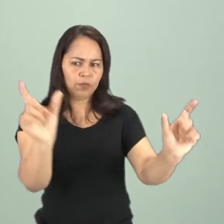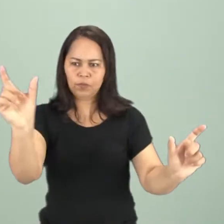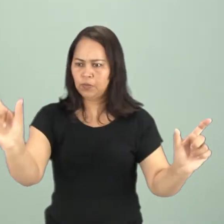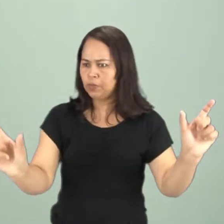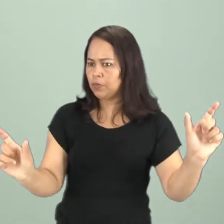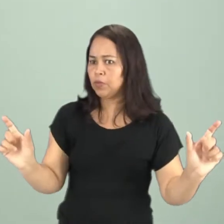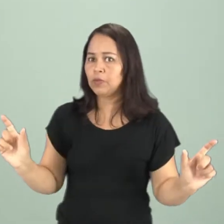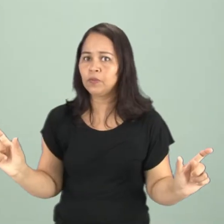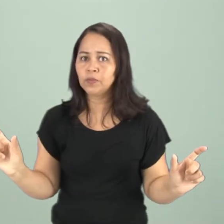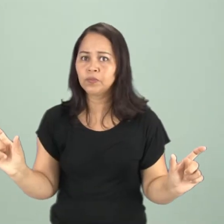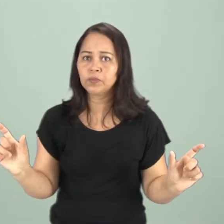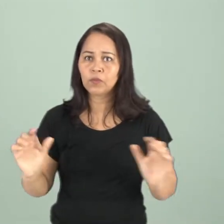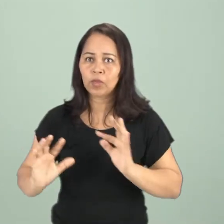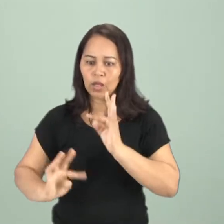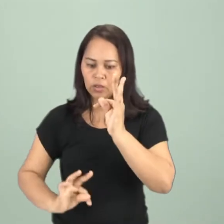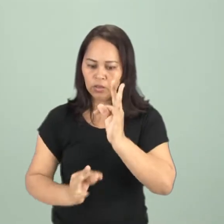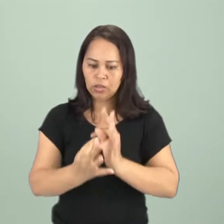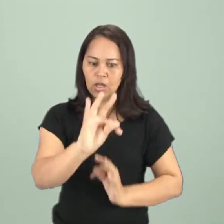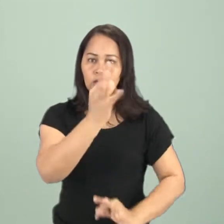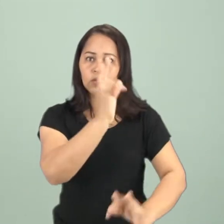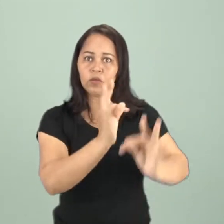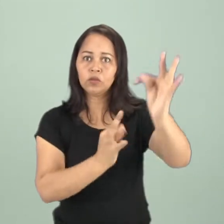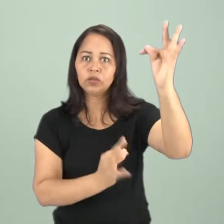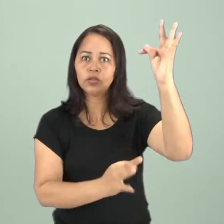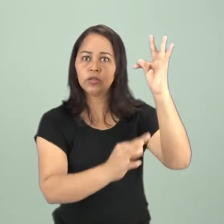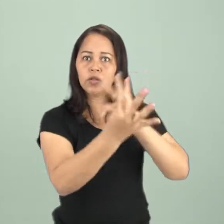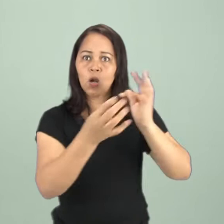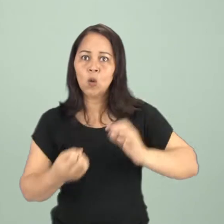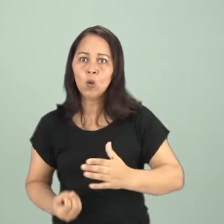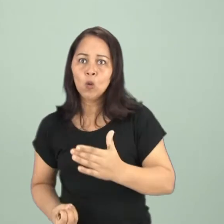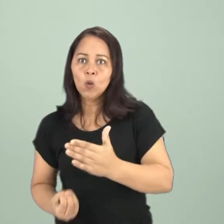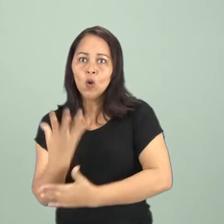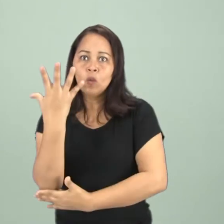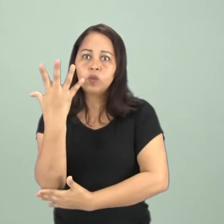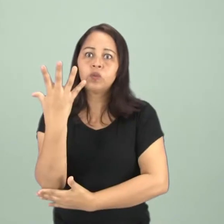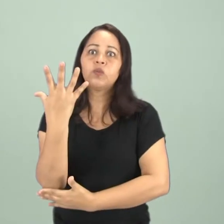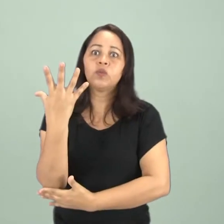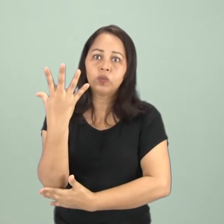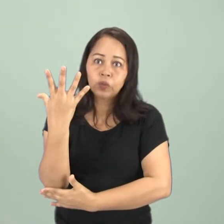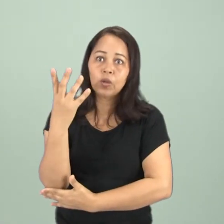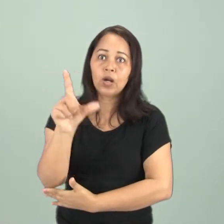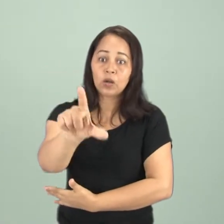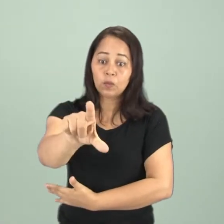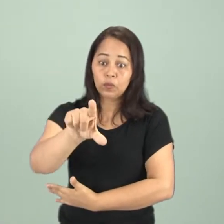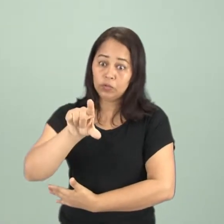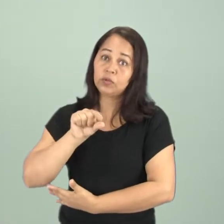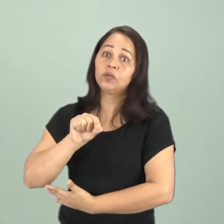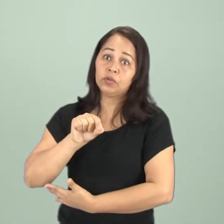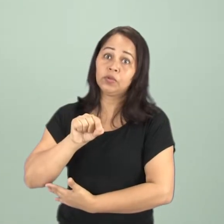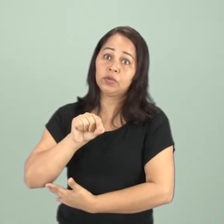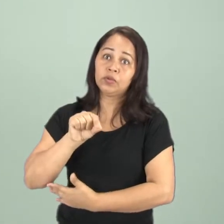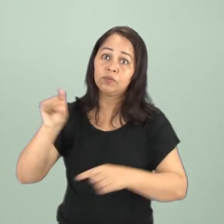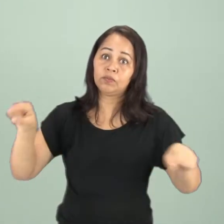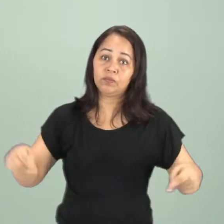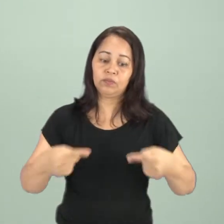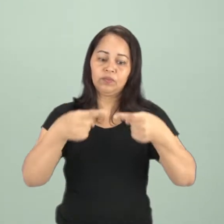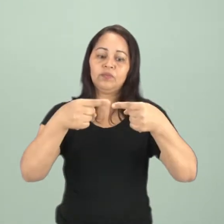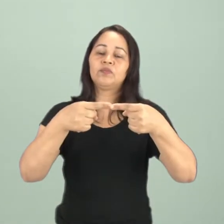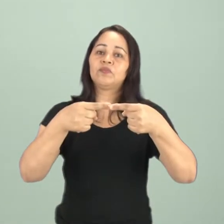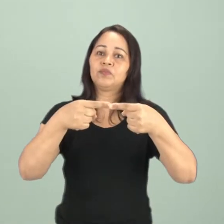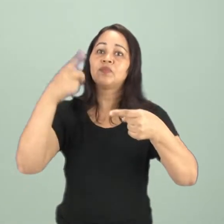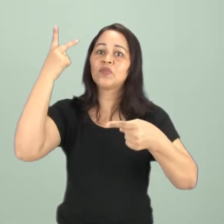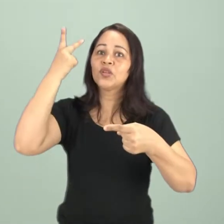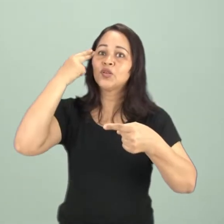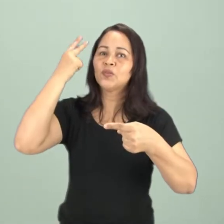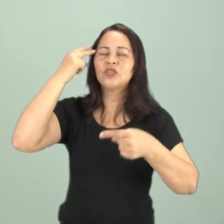e agora com esses avanços tecnológicos, com essas profissões que estão surgindo, com as novas alternativas, é absolutamente normal que você